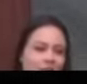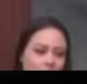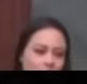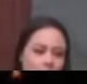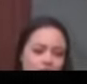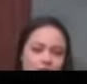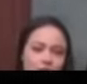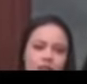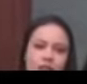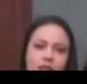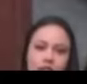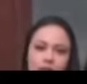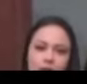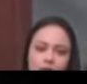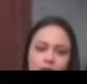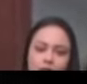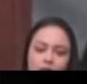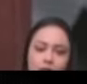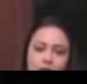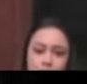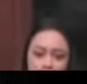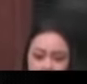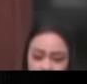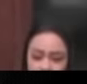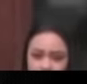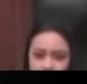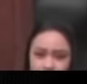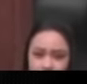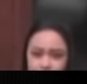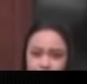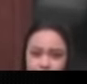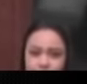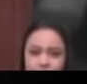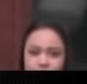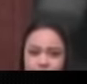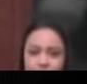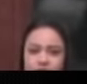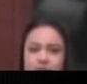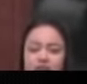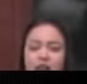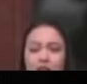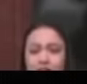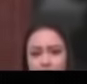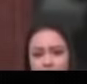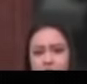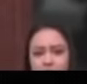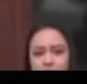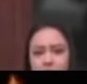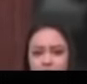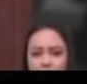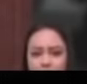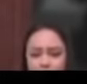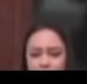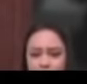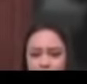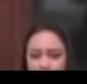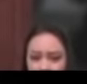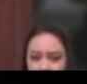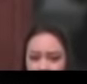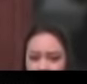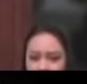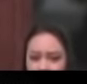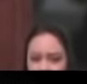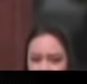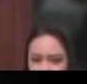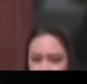Mas caberia recurso. Caberia recurso para o tribunal. Poderia caber até habeas corpus. E nós, na generosidade do habeas corpus, que é o